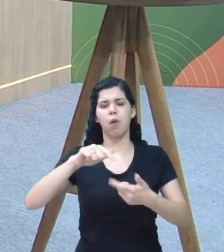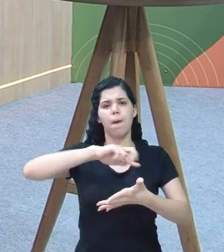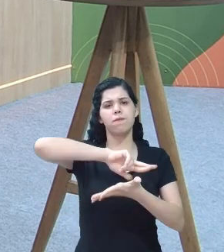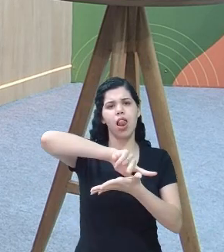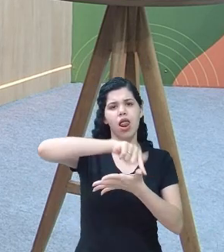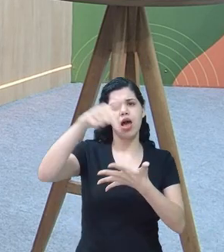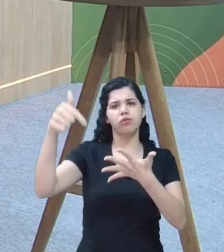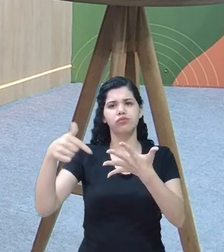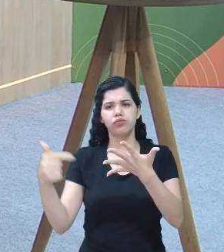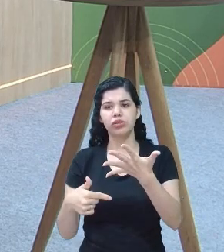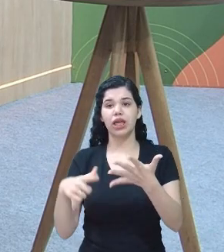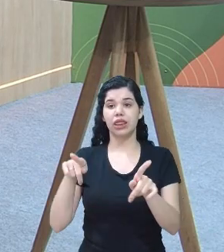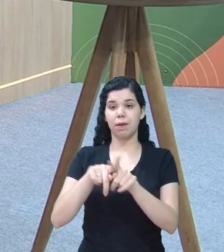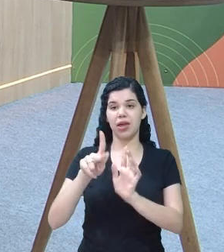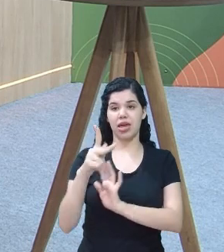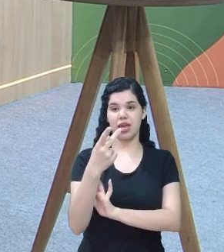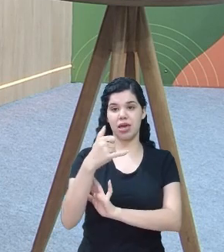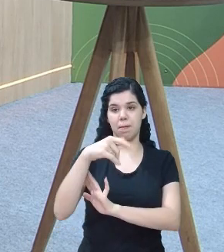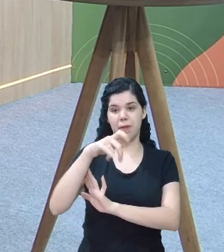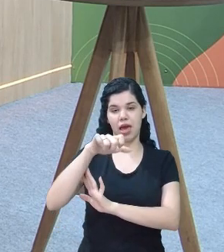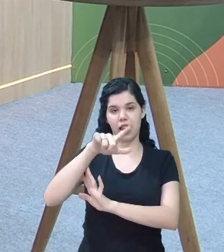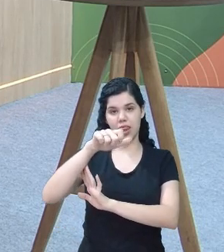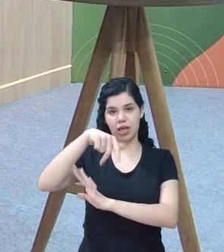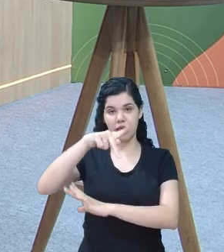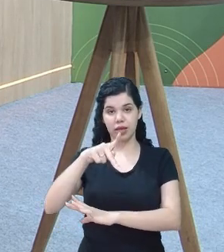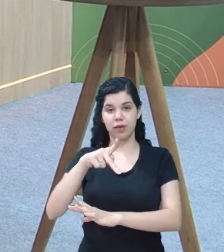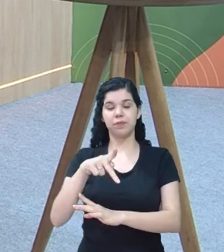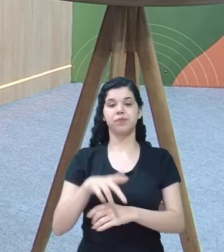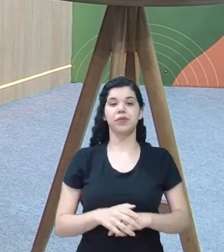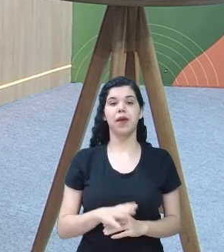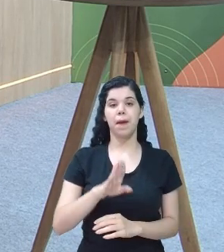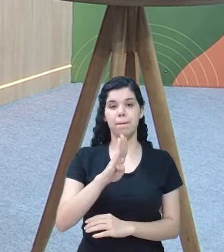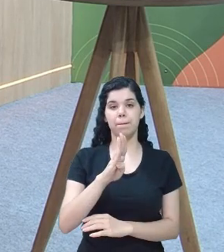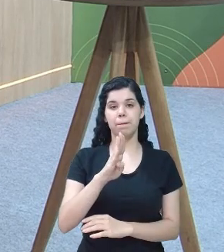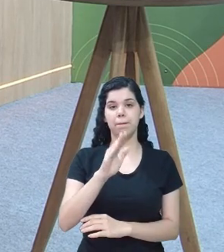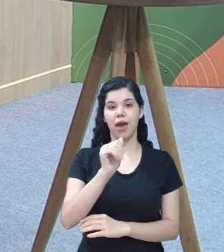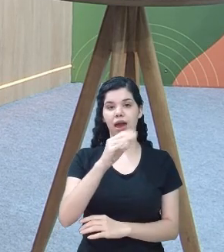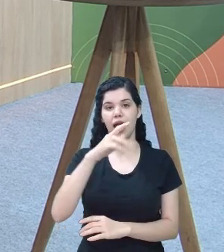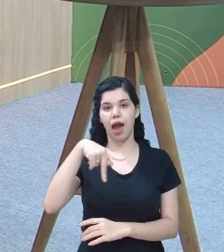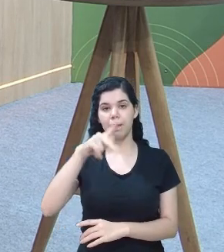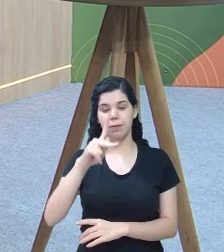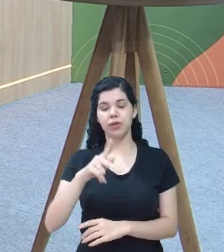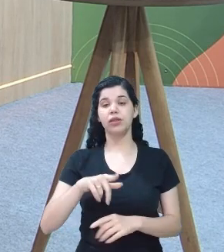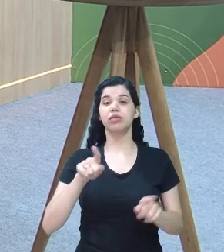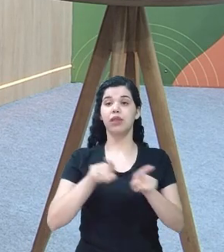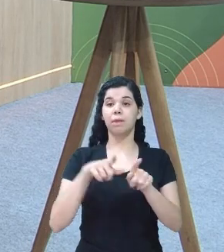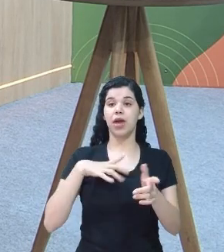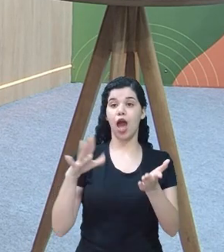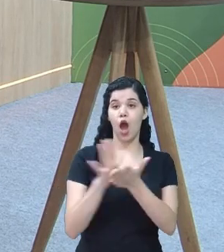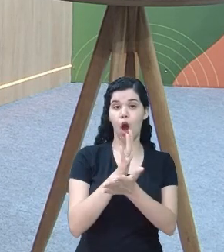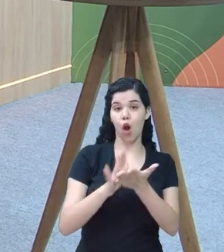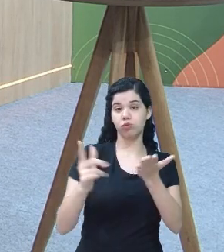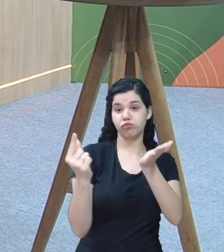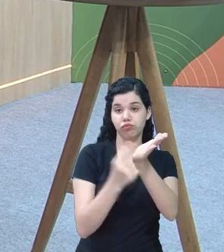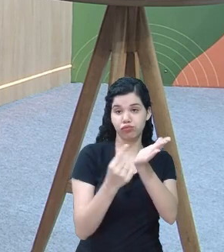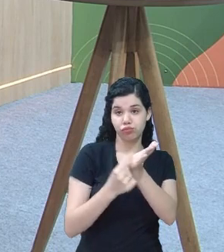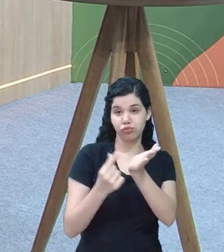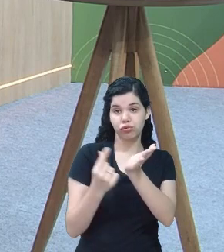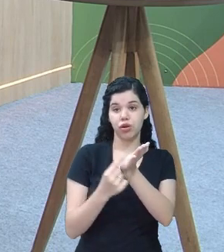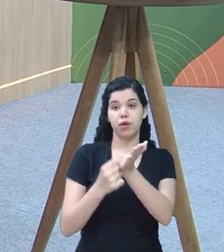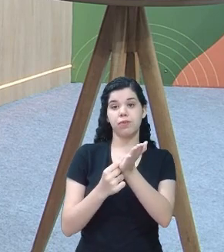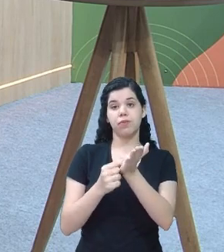multimodalidade, hiperlink, backup, programas e aplicativos,